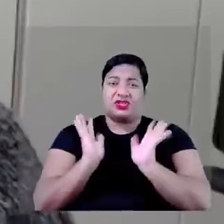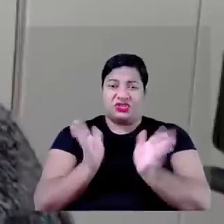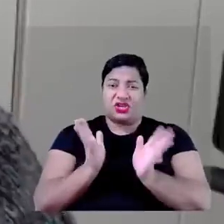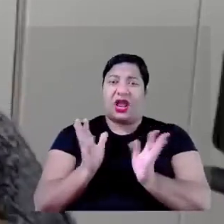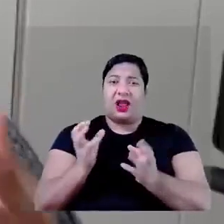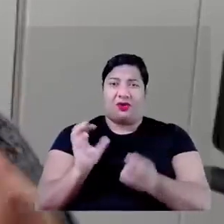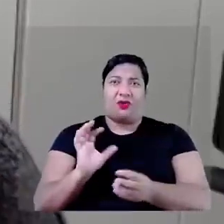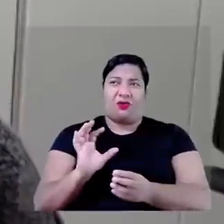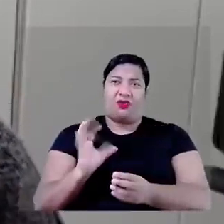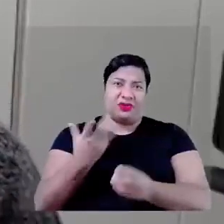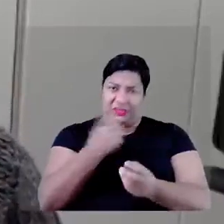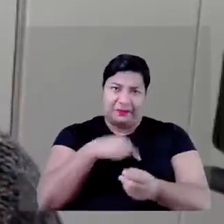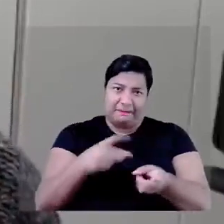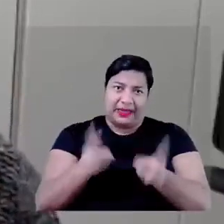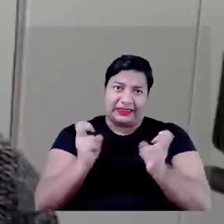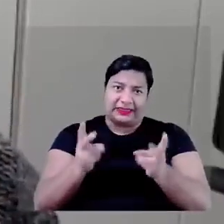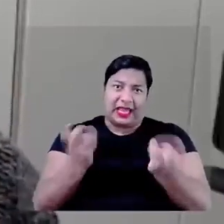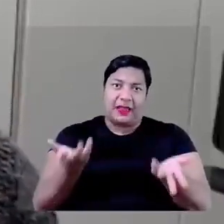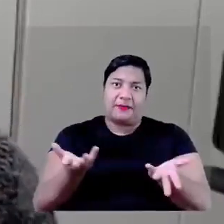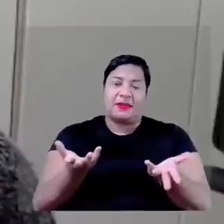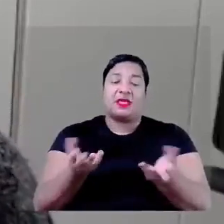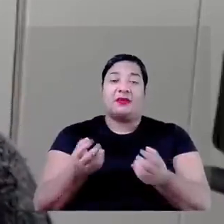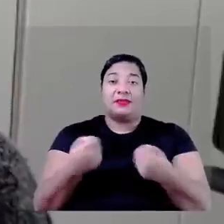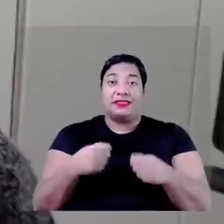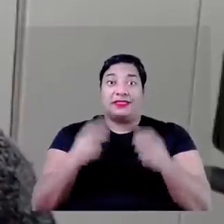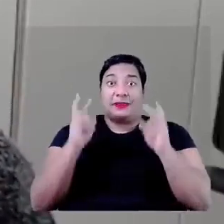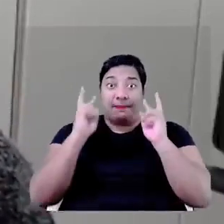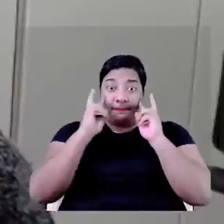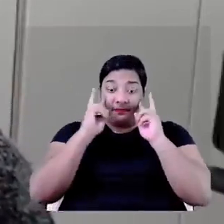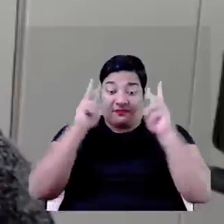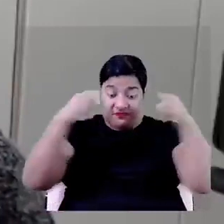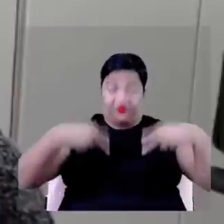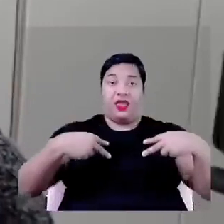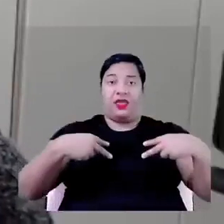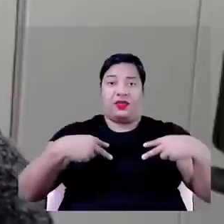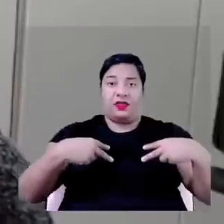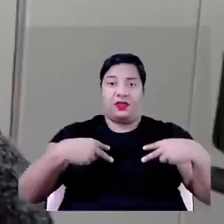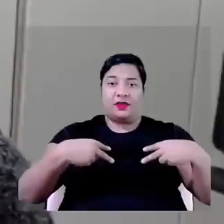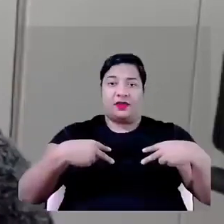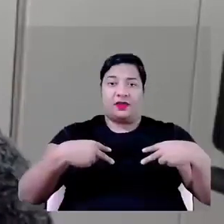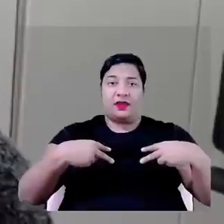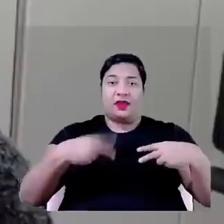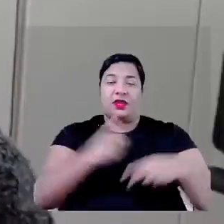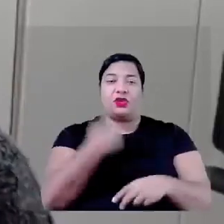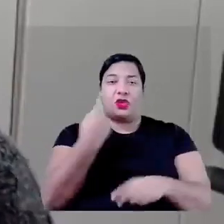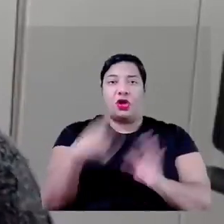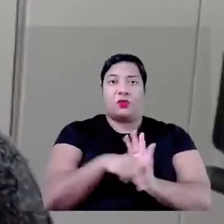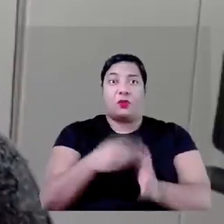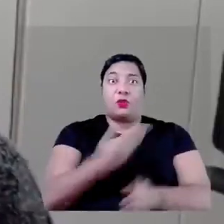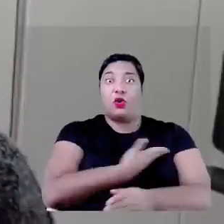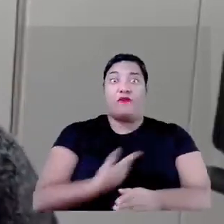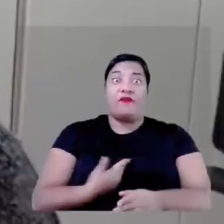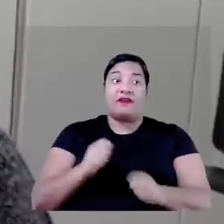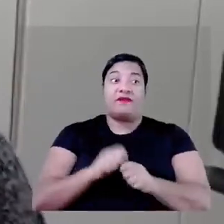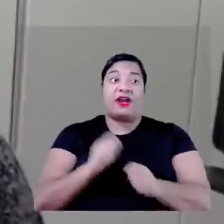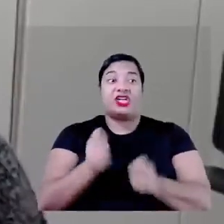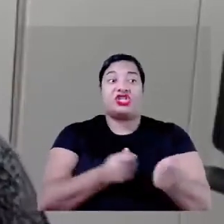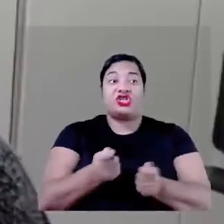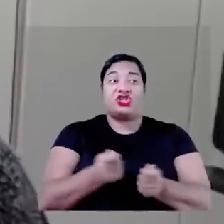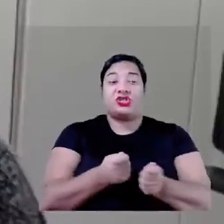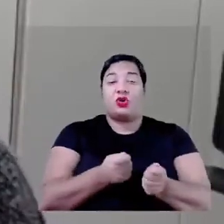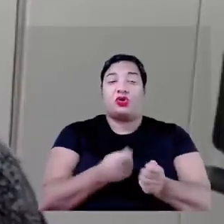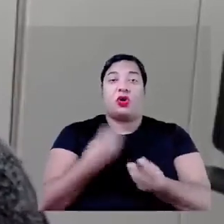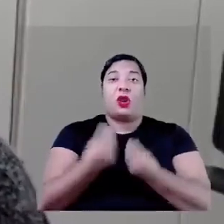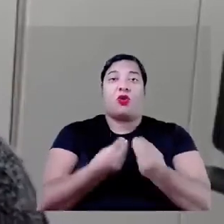olhos, pensar nesse olhar um pouco mais para dentro mesmo, para que a gente faça uma boa gestão das nossas emissões,